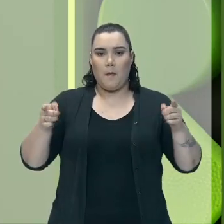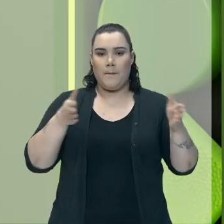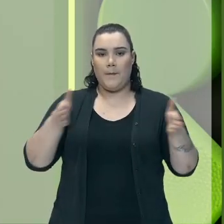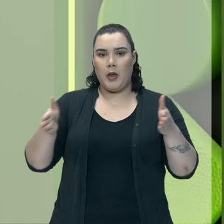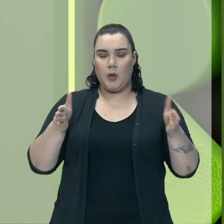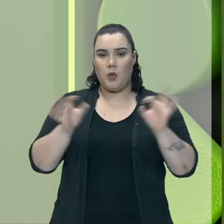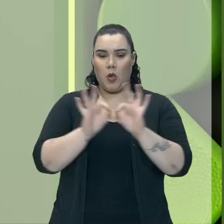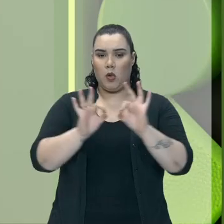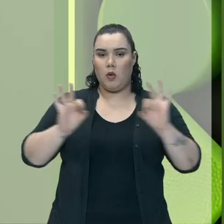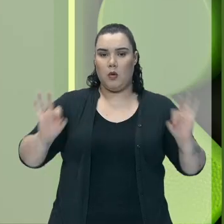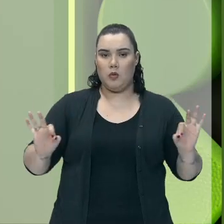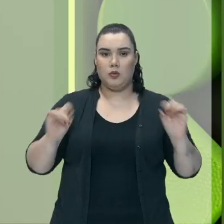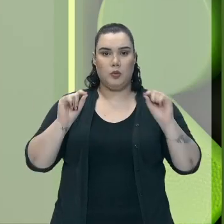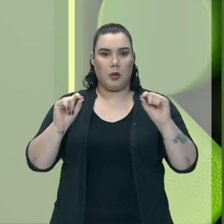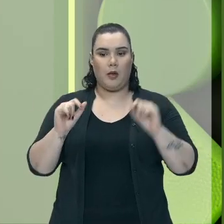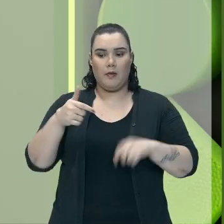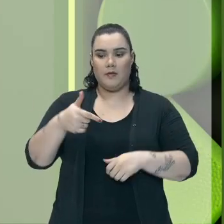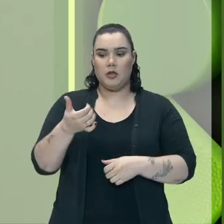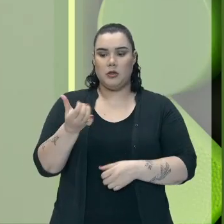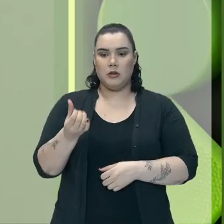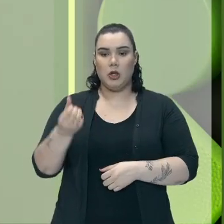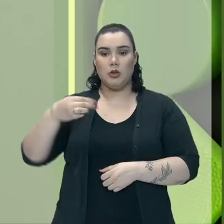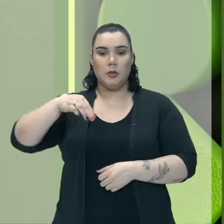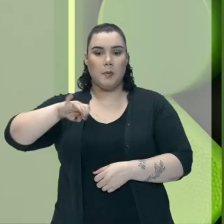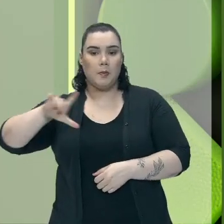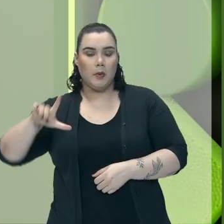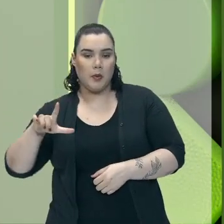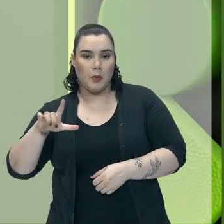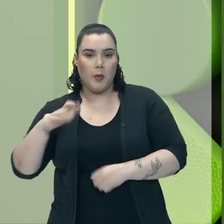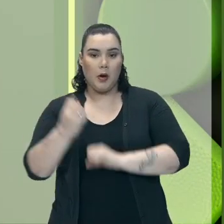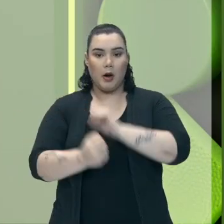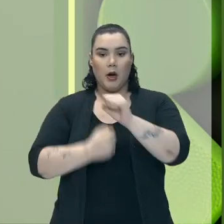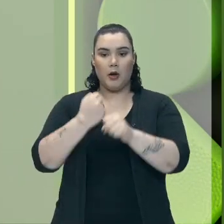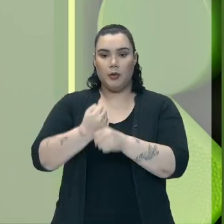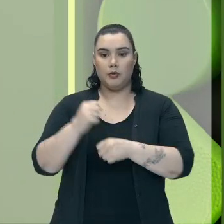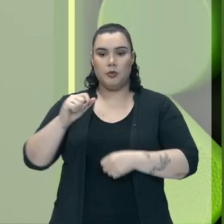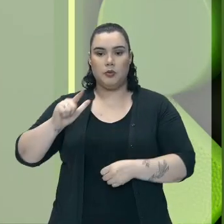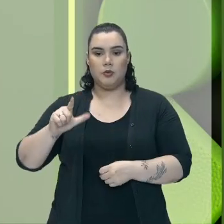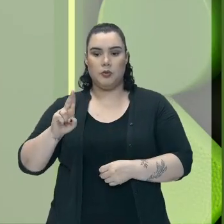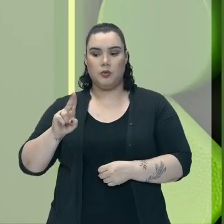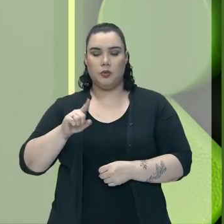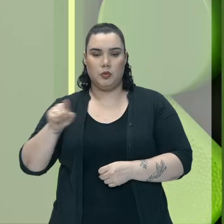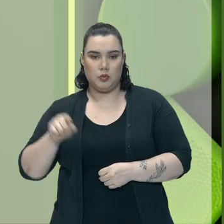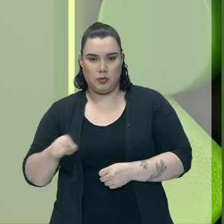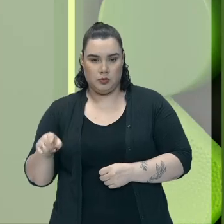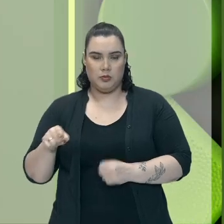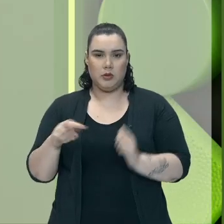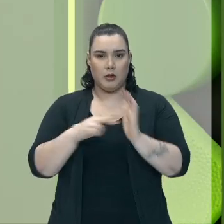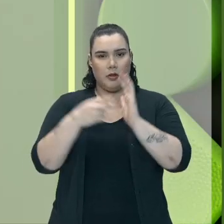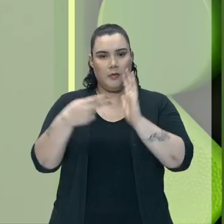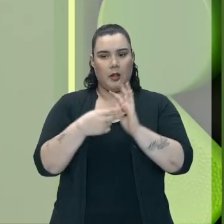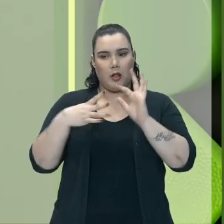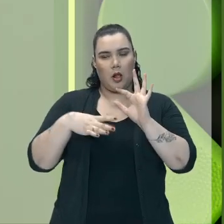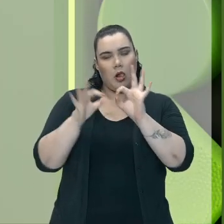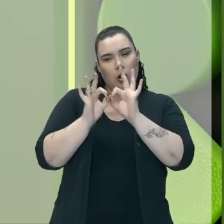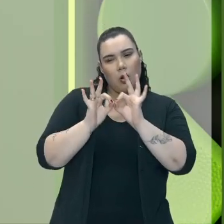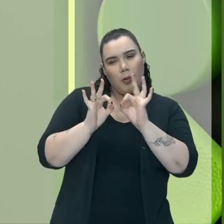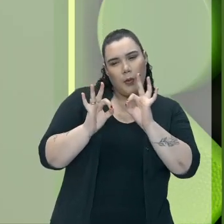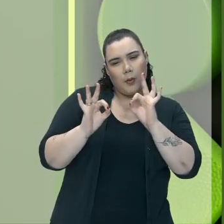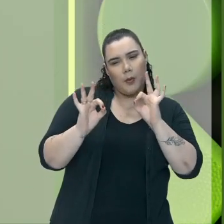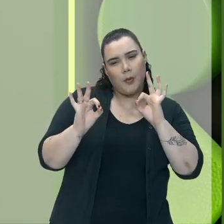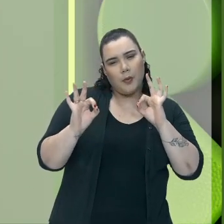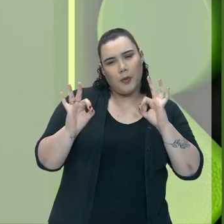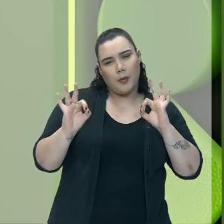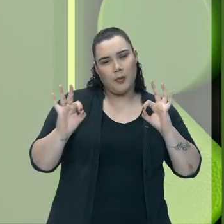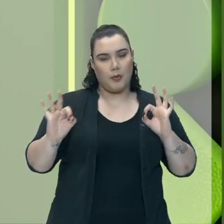distância do centro da galáxia, né? Nós estamos bem na ponta mesmo da galáxia, né? Bem longe do